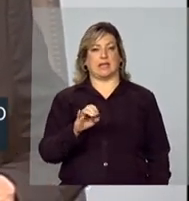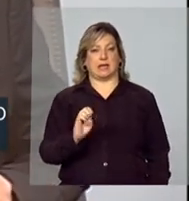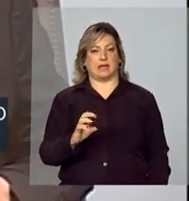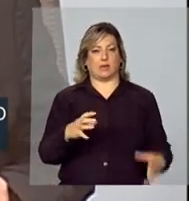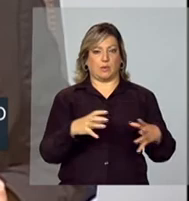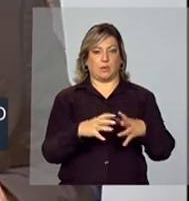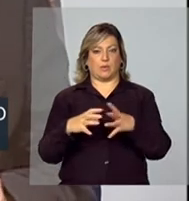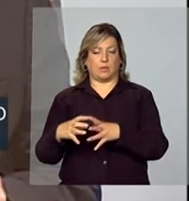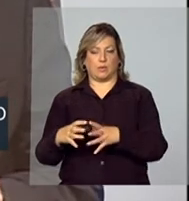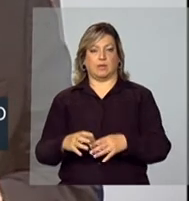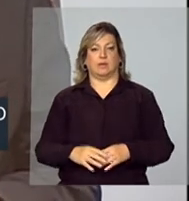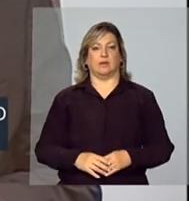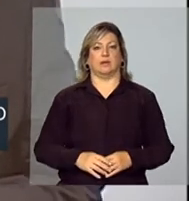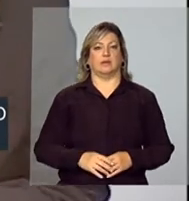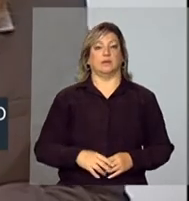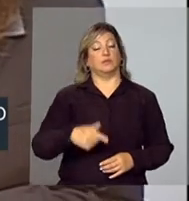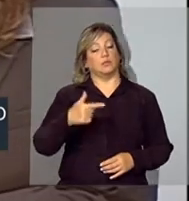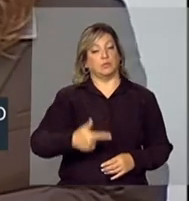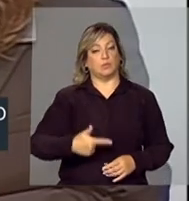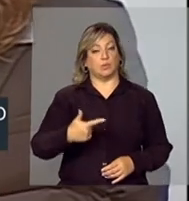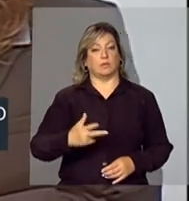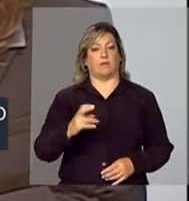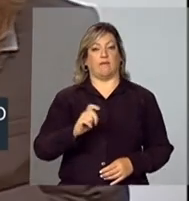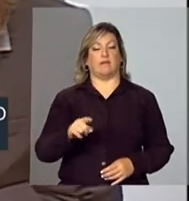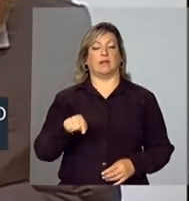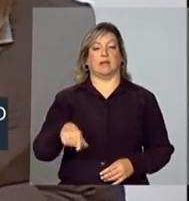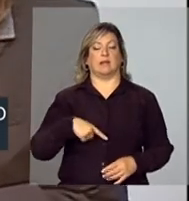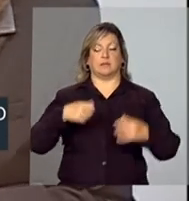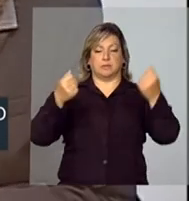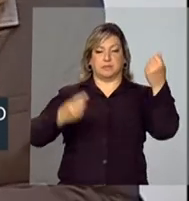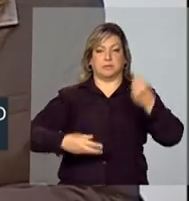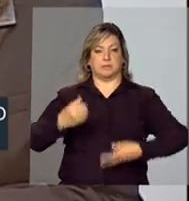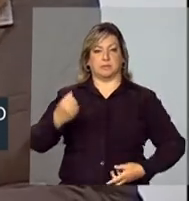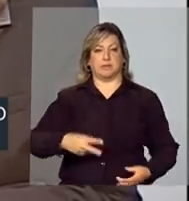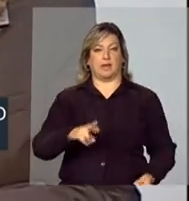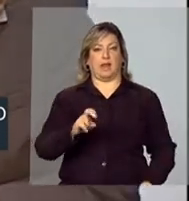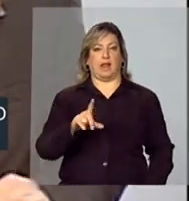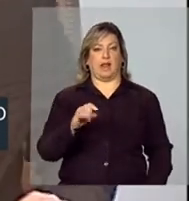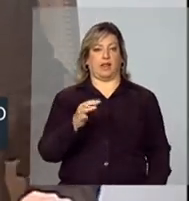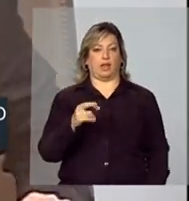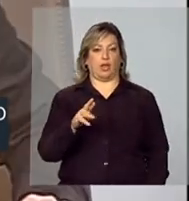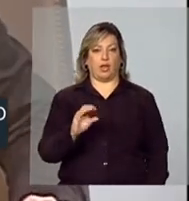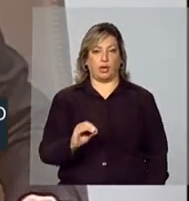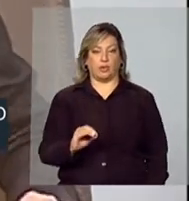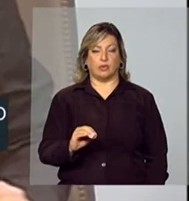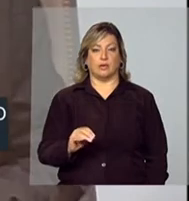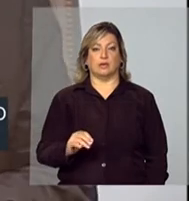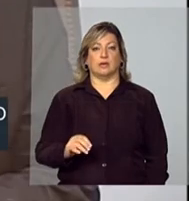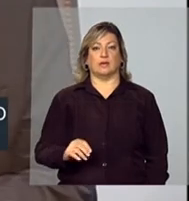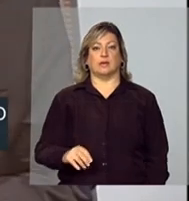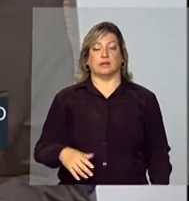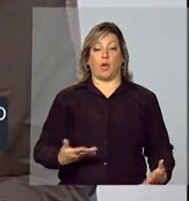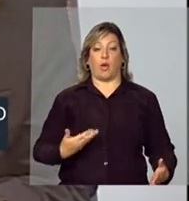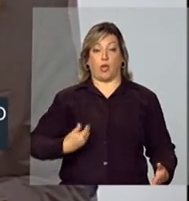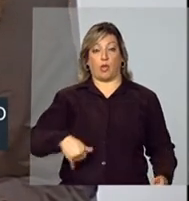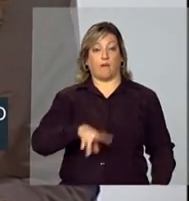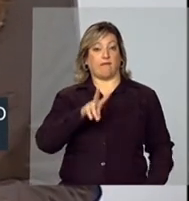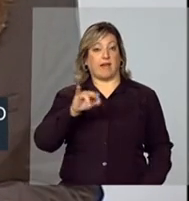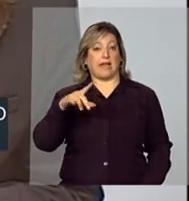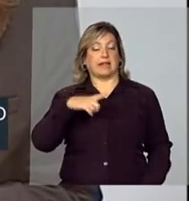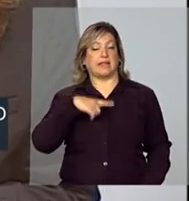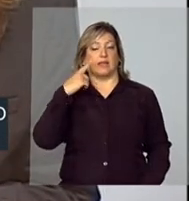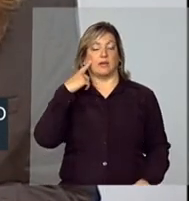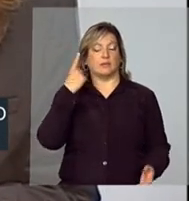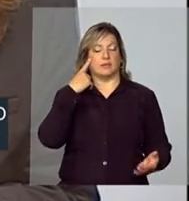tem uma é a segunda série desse relatório nós vamos ter uma